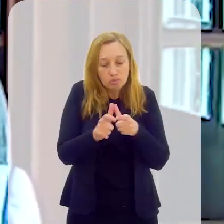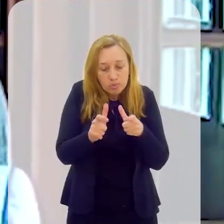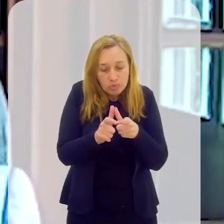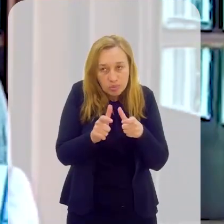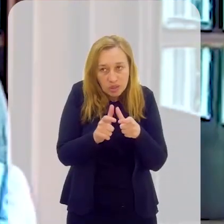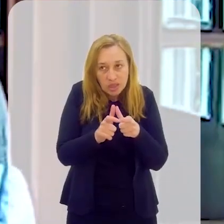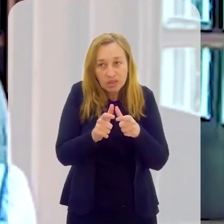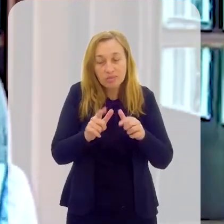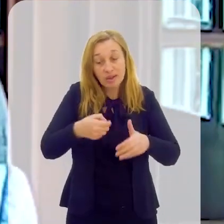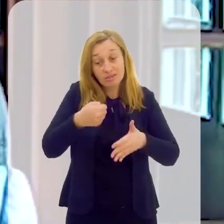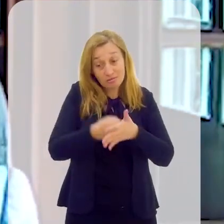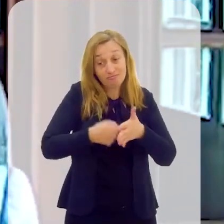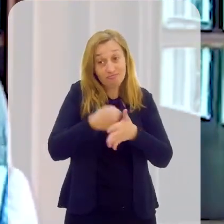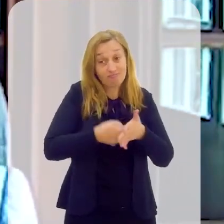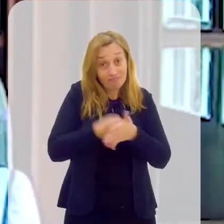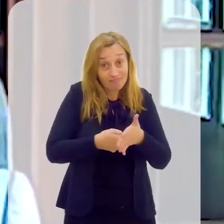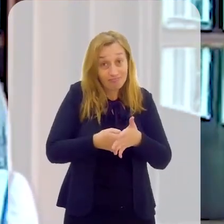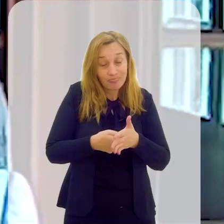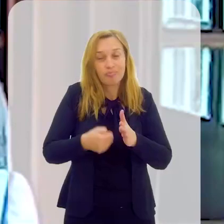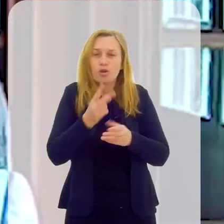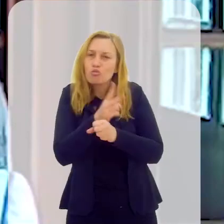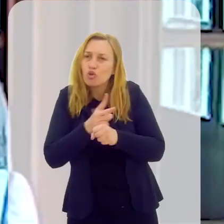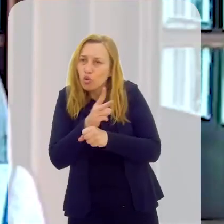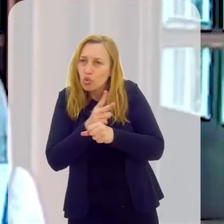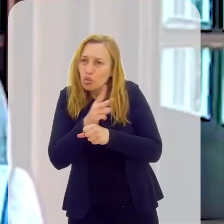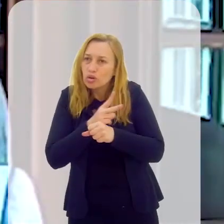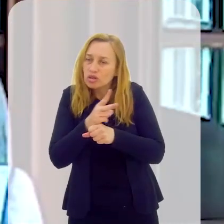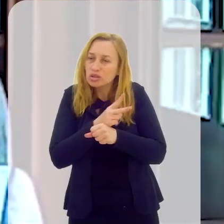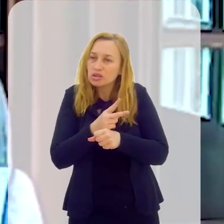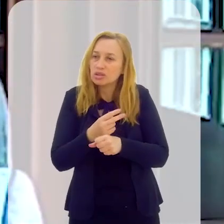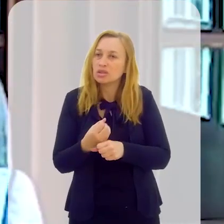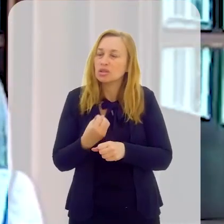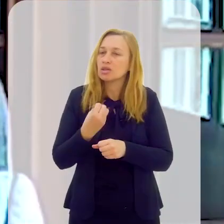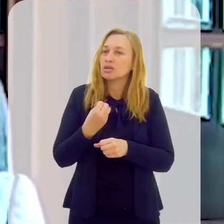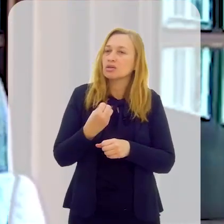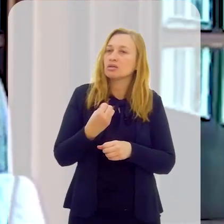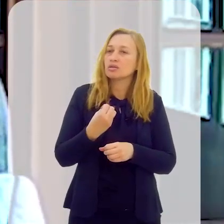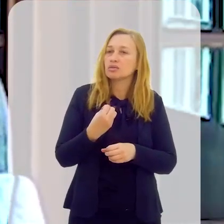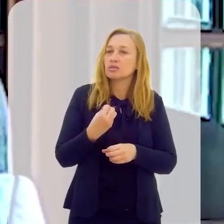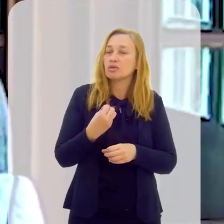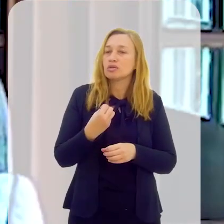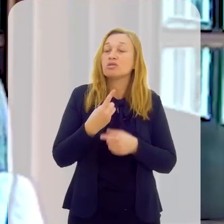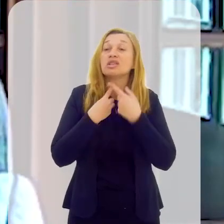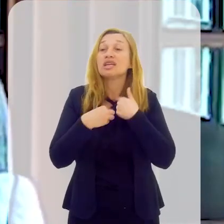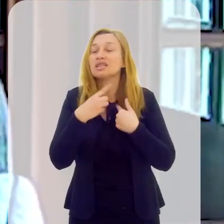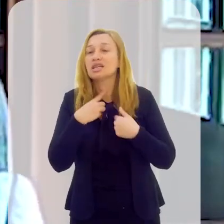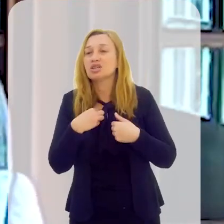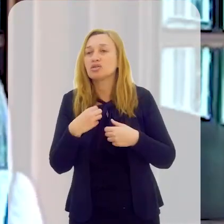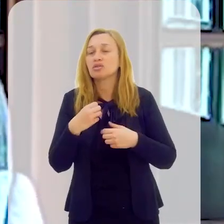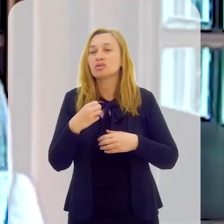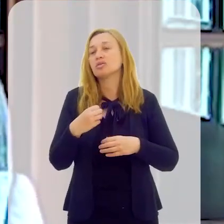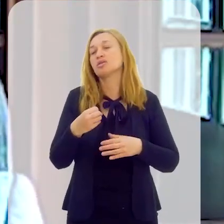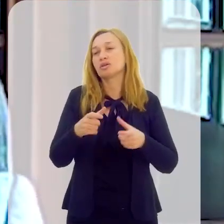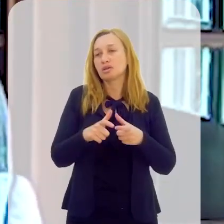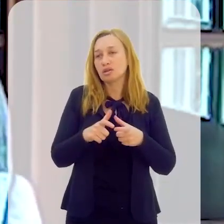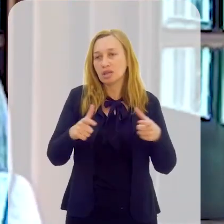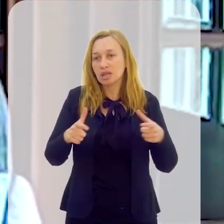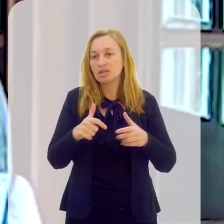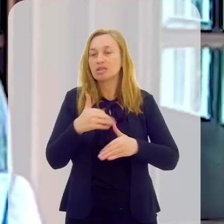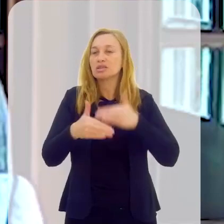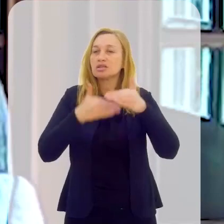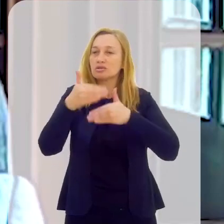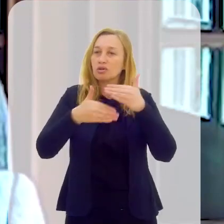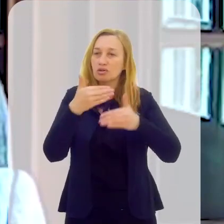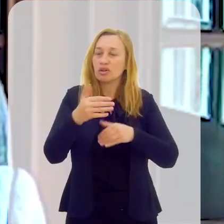mas somos um time pequeno, mas aguerrido, né? Que procuramos e temos um amor incrível pela cidade,